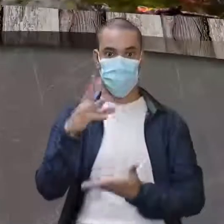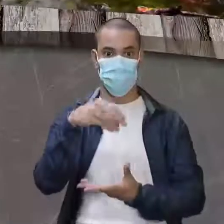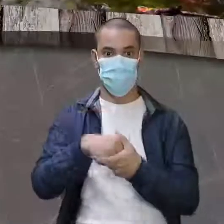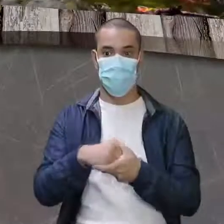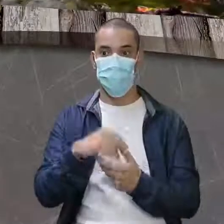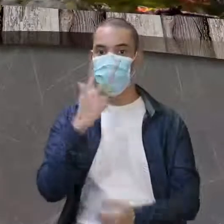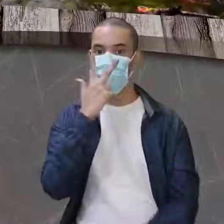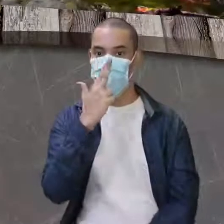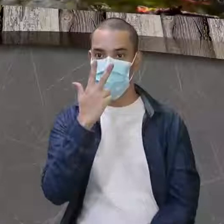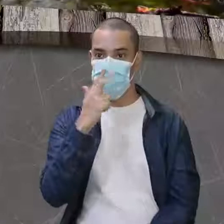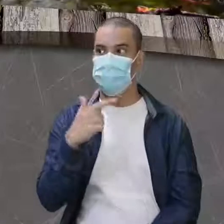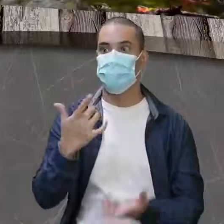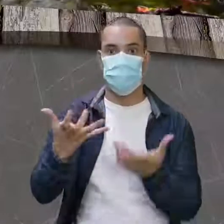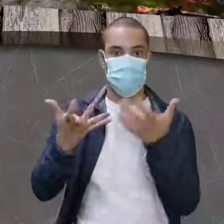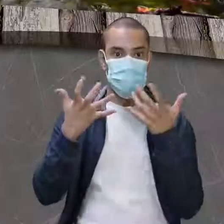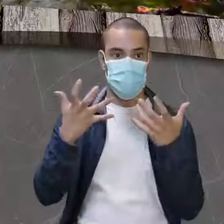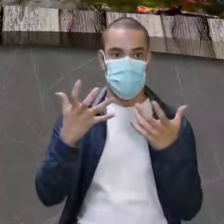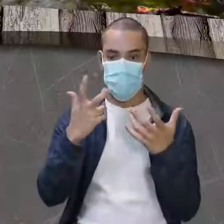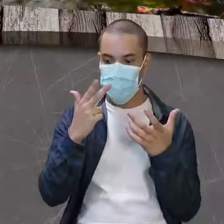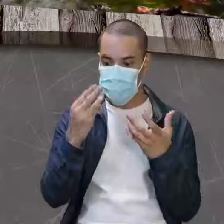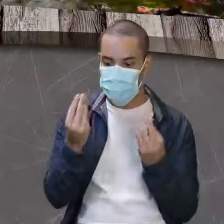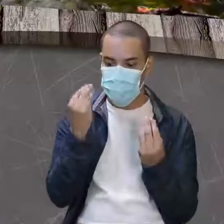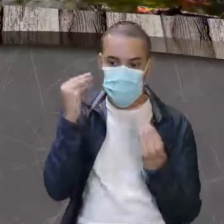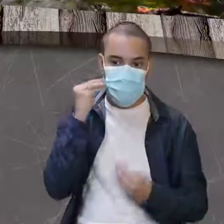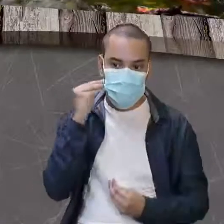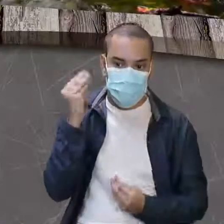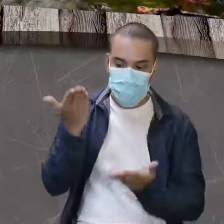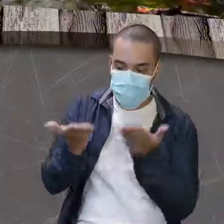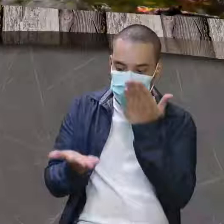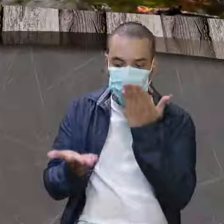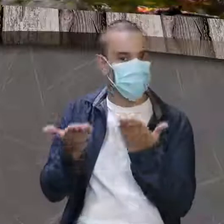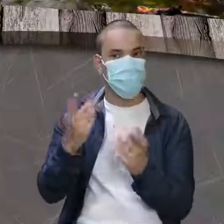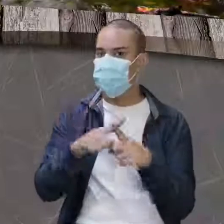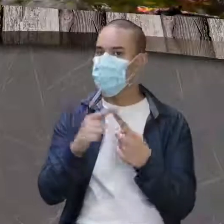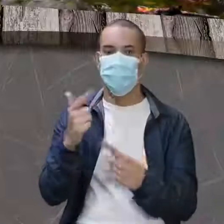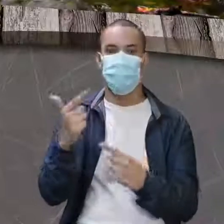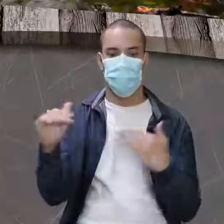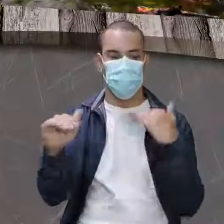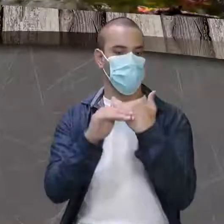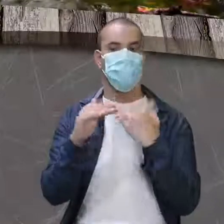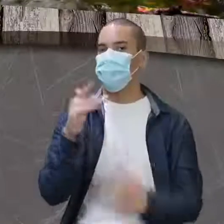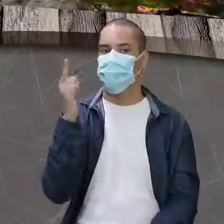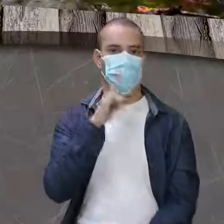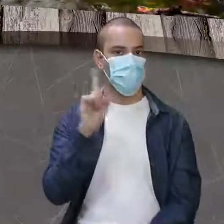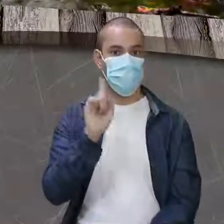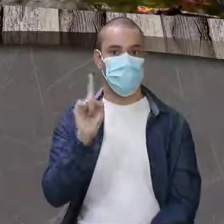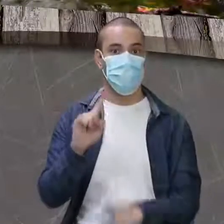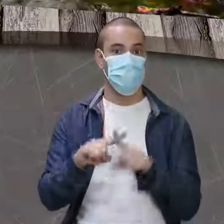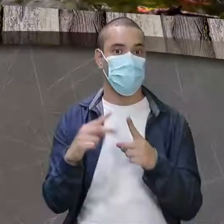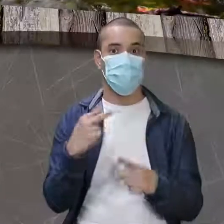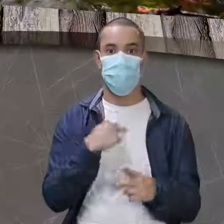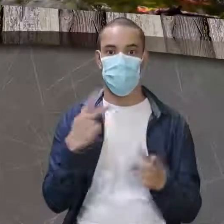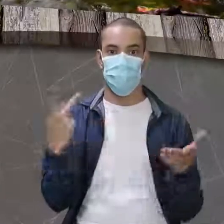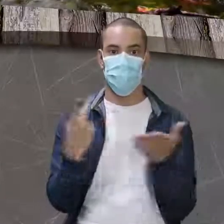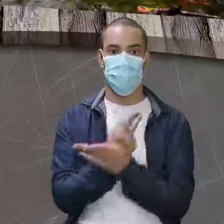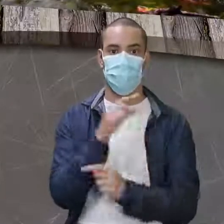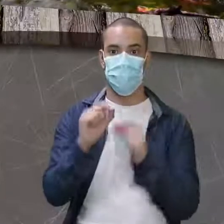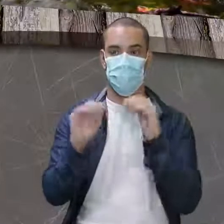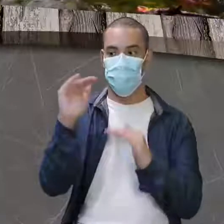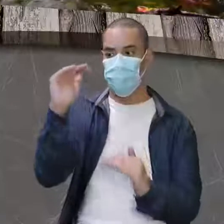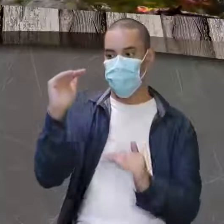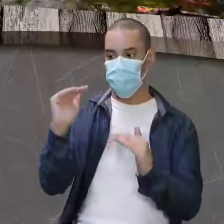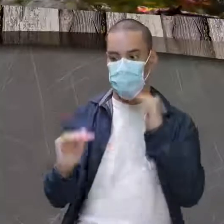querendo entrar em equilíbrio, mas nunca no mesmo nível. O que não pode acontecer é de você ter